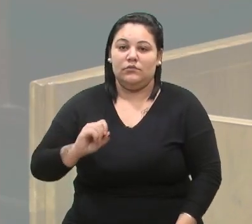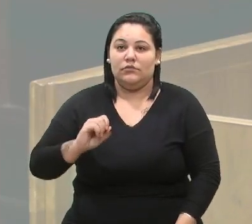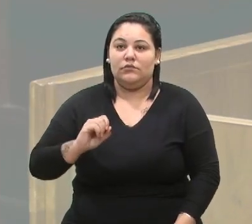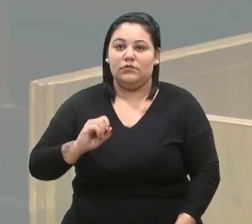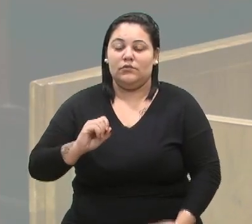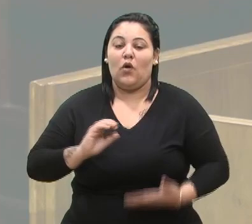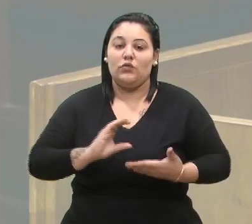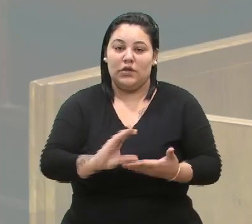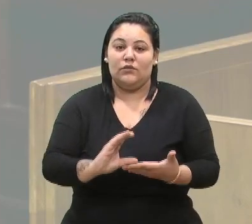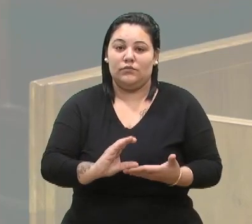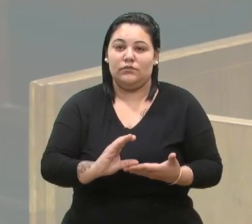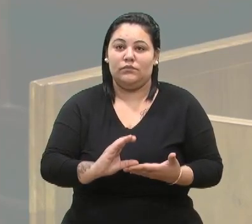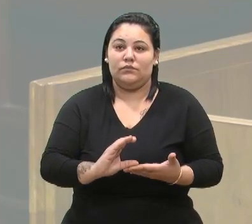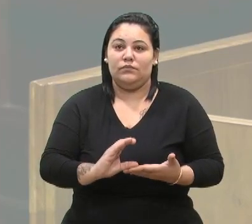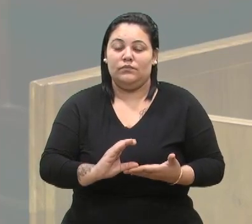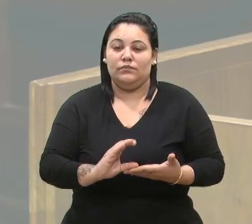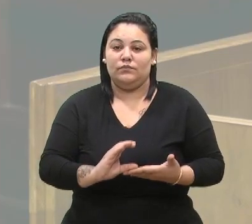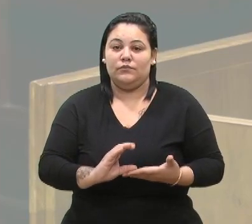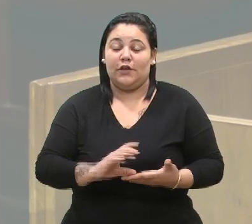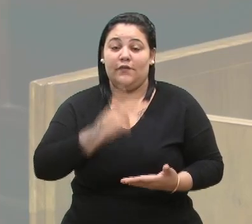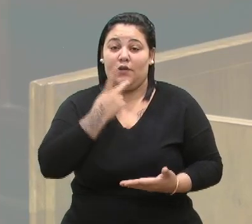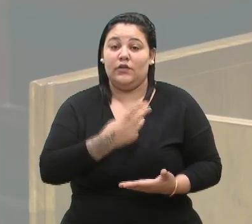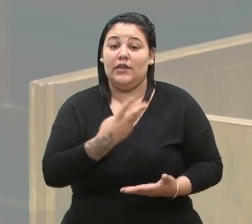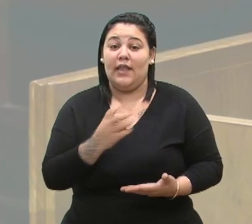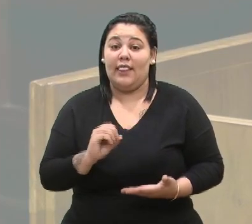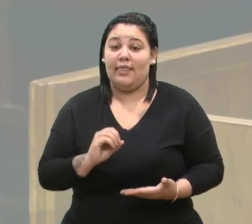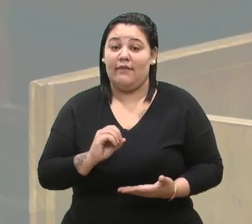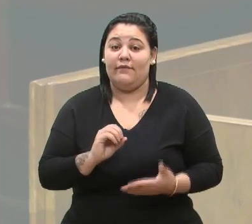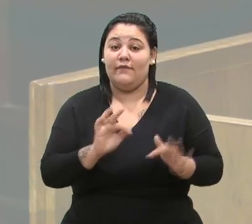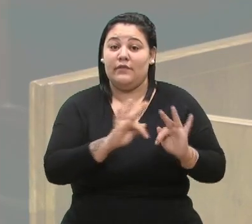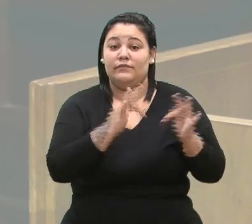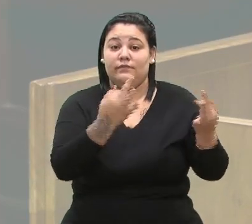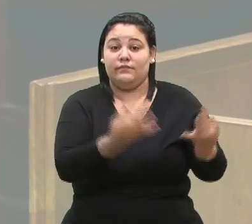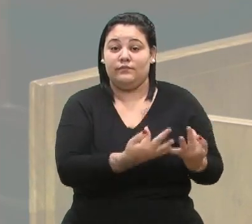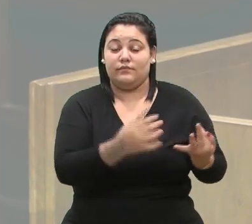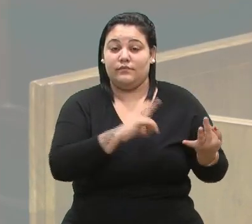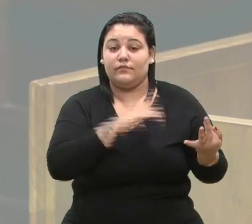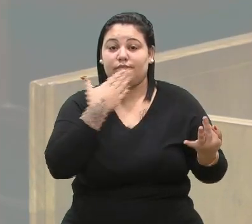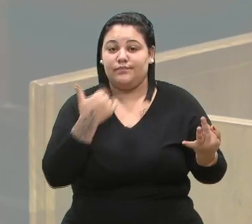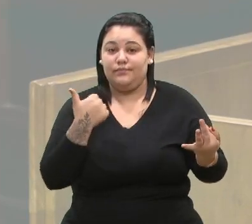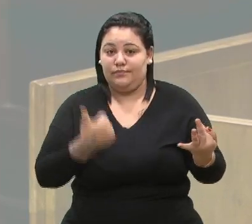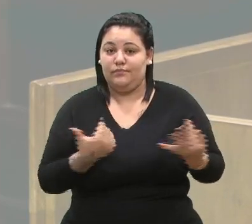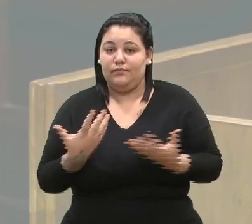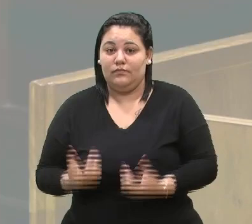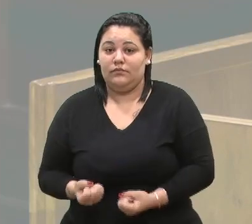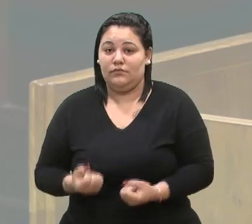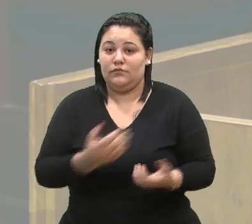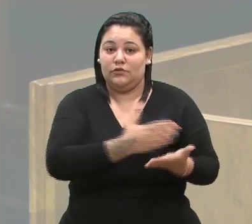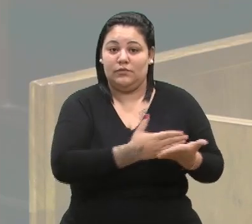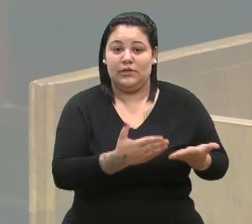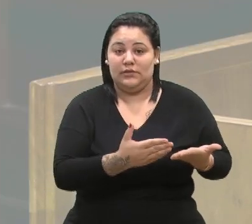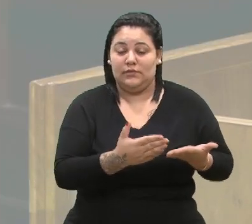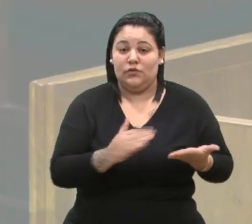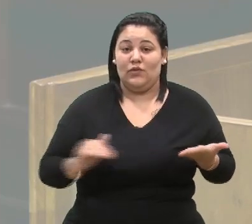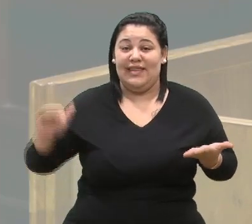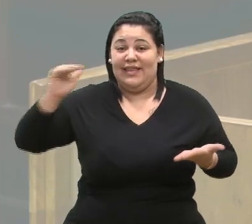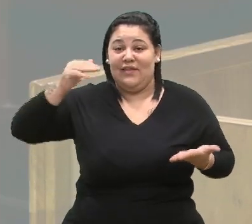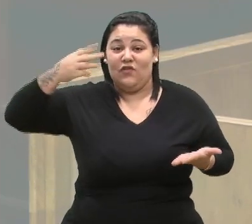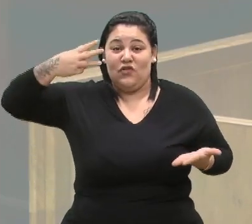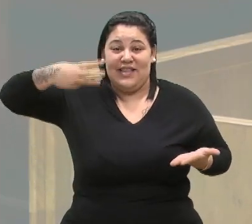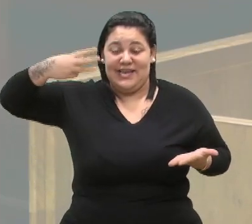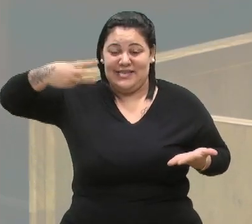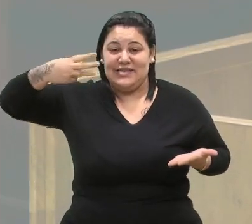deliberou em que 30 famílias serão beneficiadas. Claro, inicia pelo grau 3,